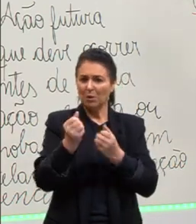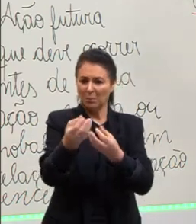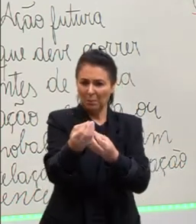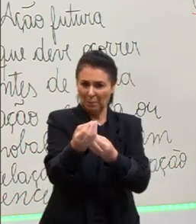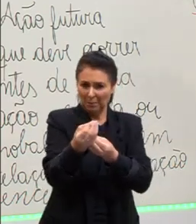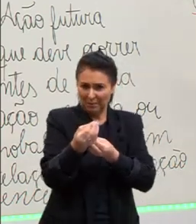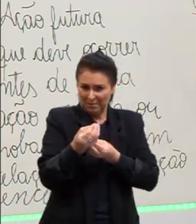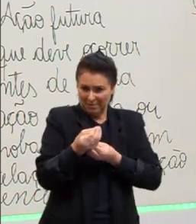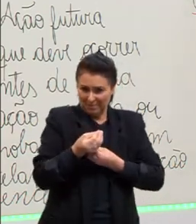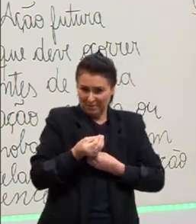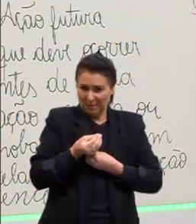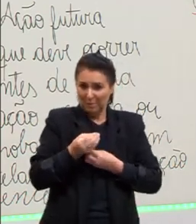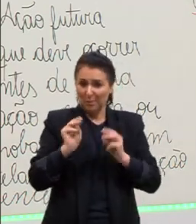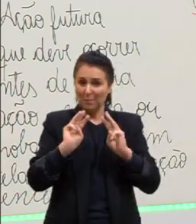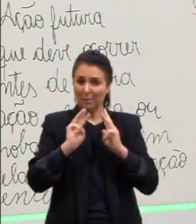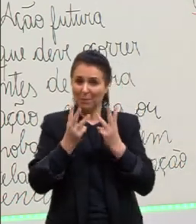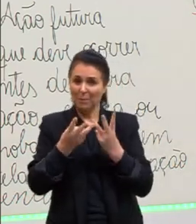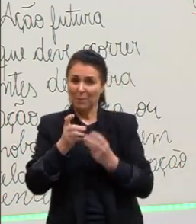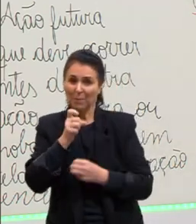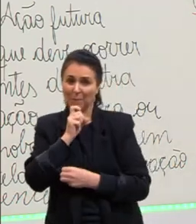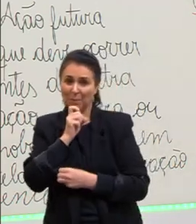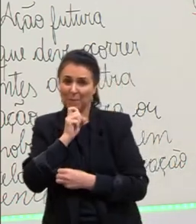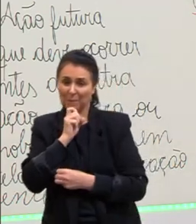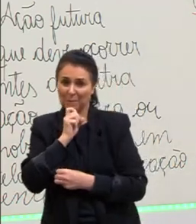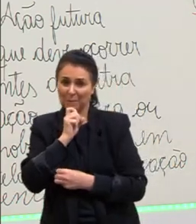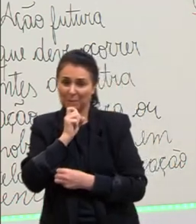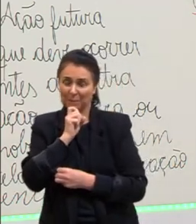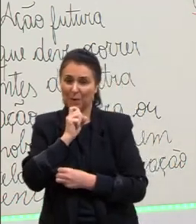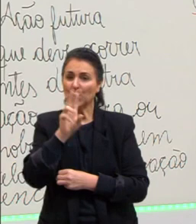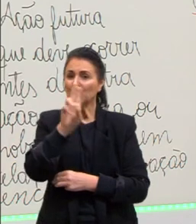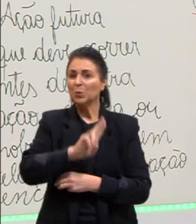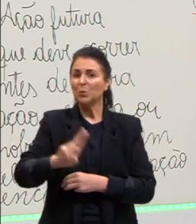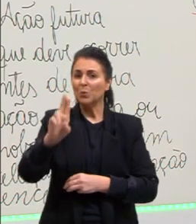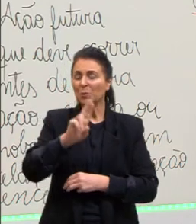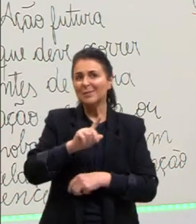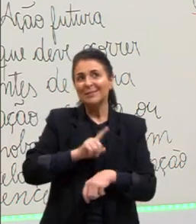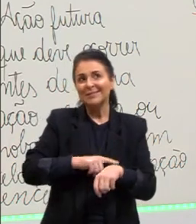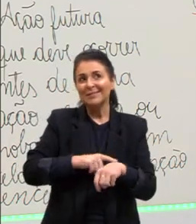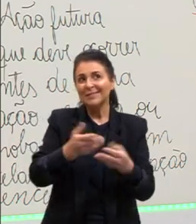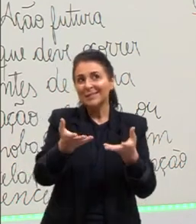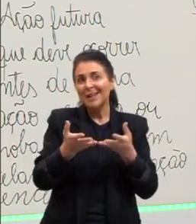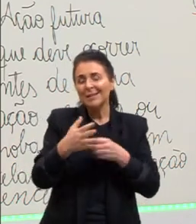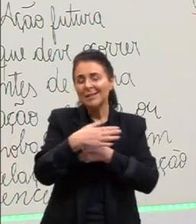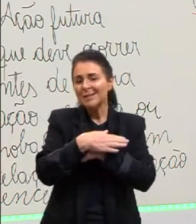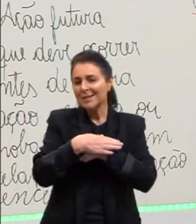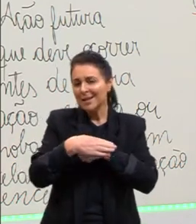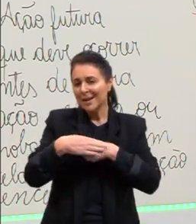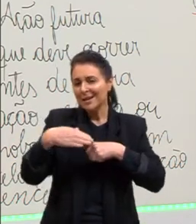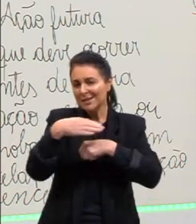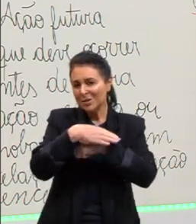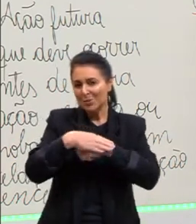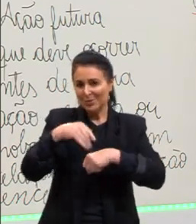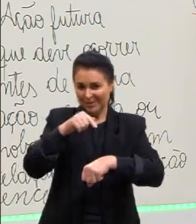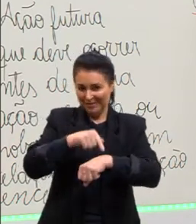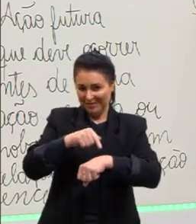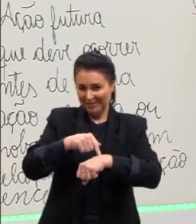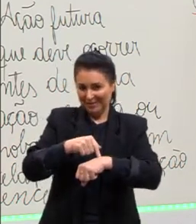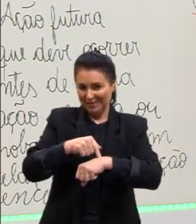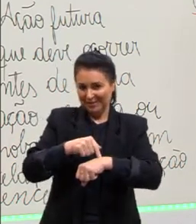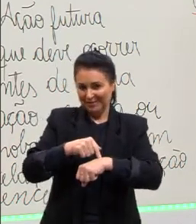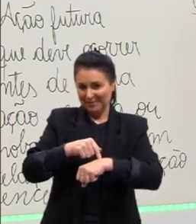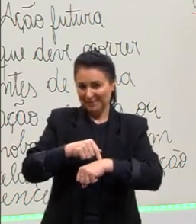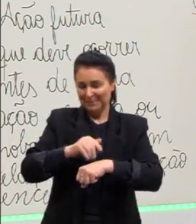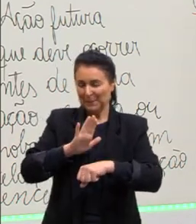alcançar a salada você utiliza em momentos de gentileza que você quer quero ser um pouco mais